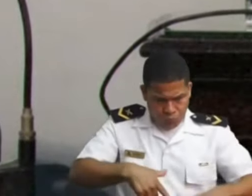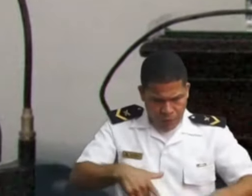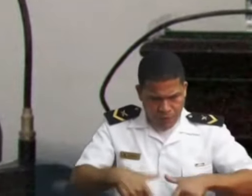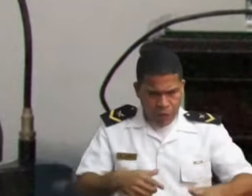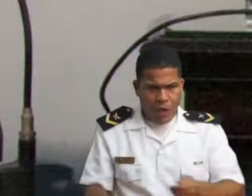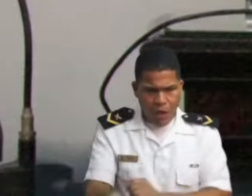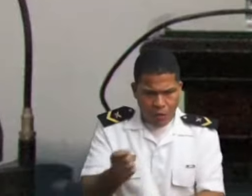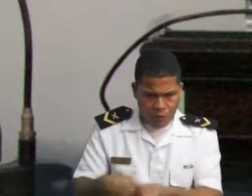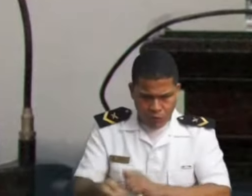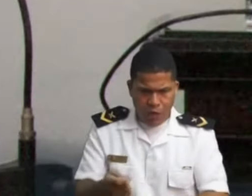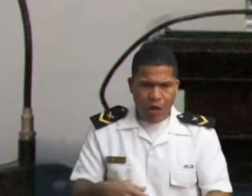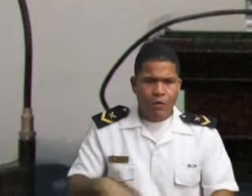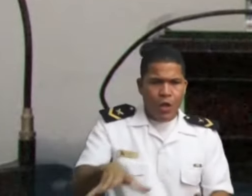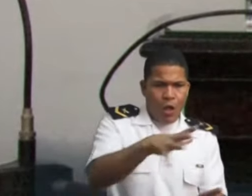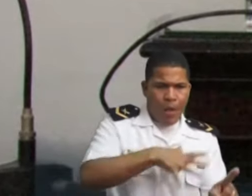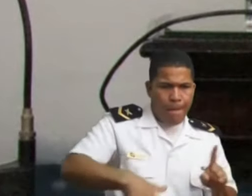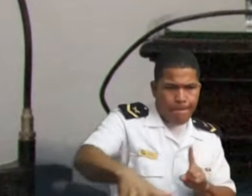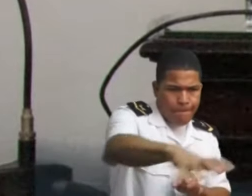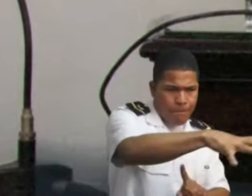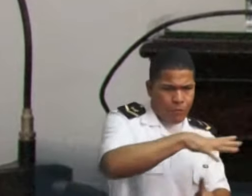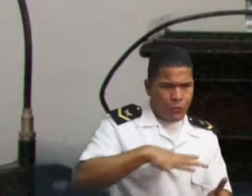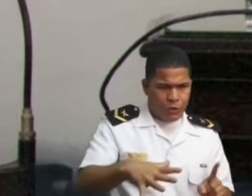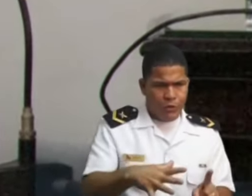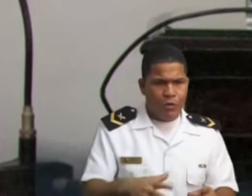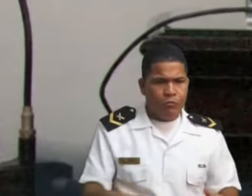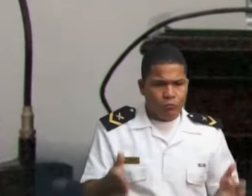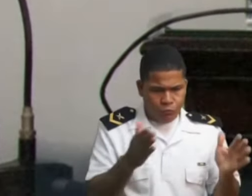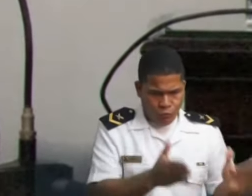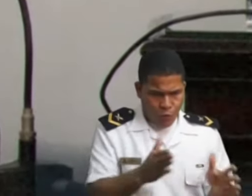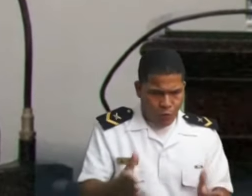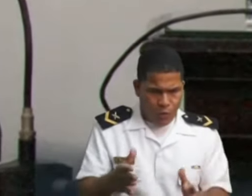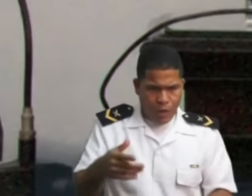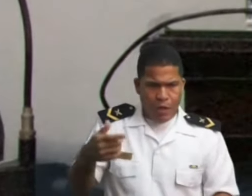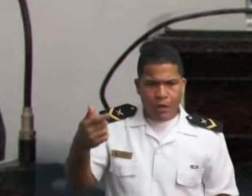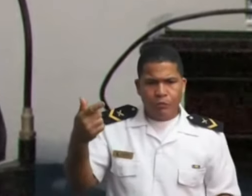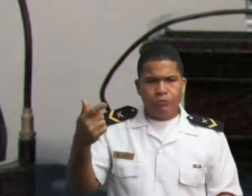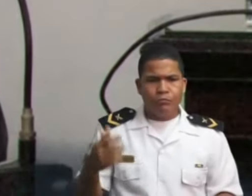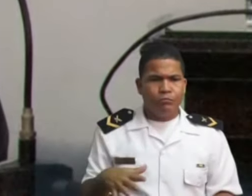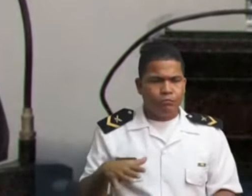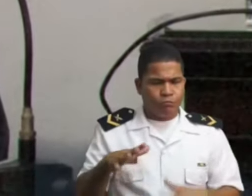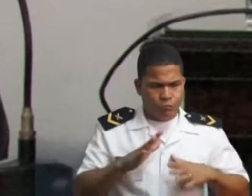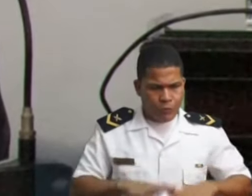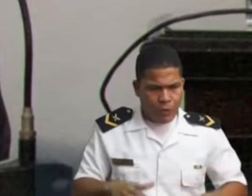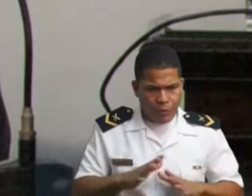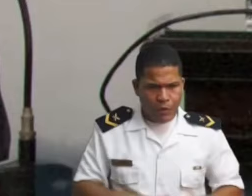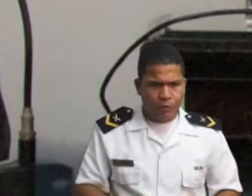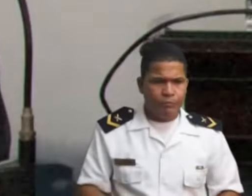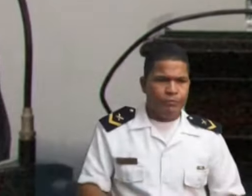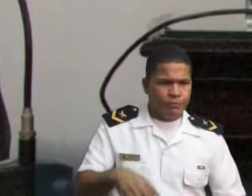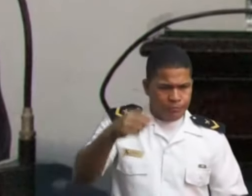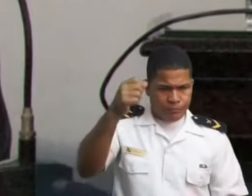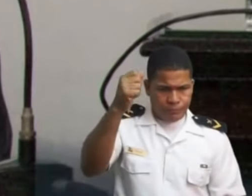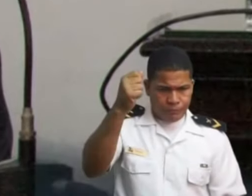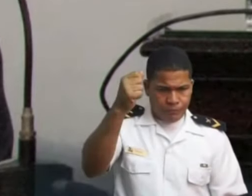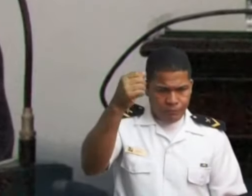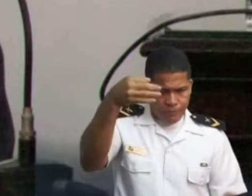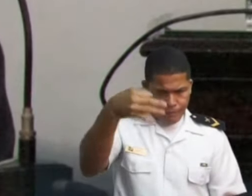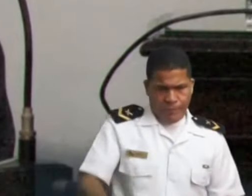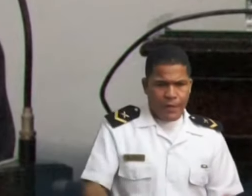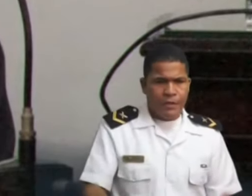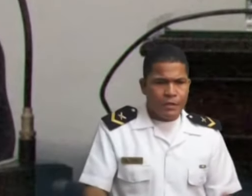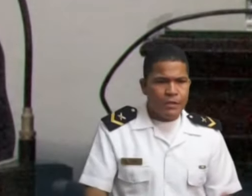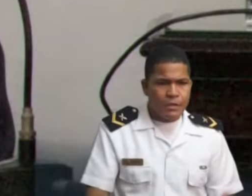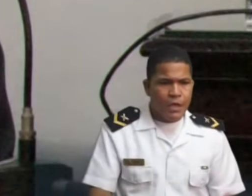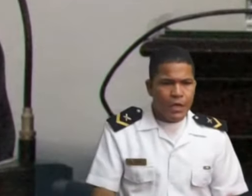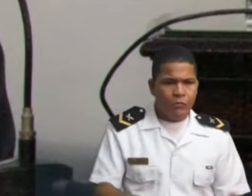econômicas, científicas e sociais no ambiente marítimo. Dessa feita, como não seria possível refletir sobre a